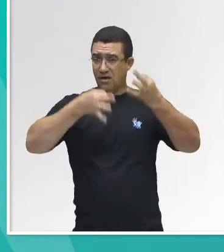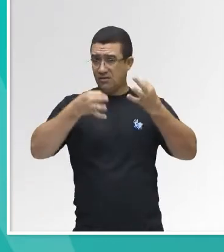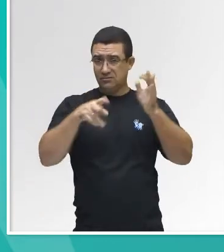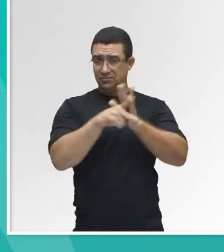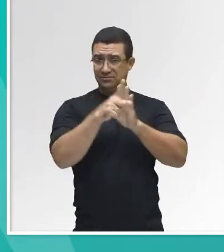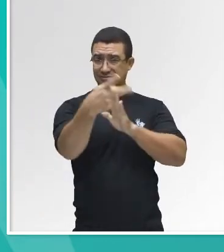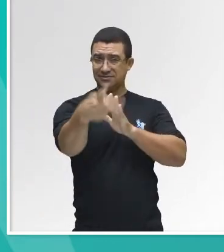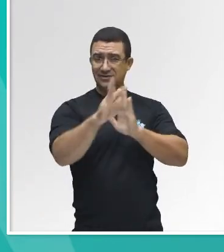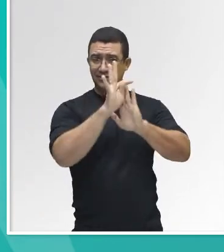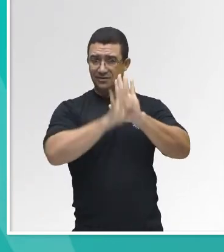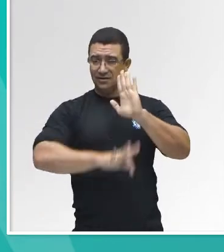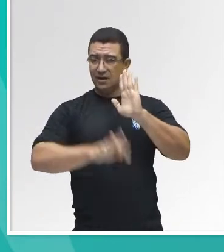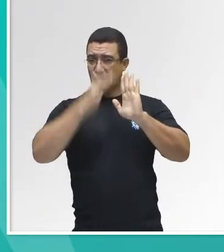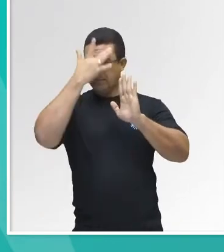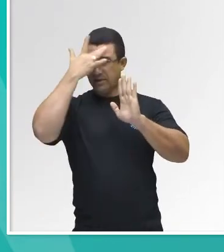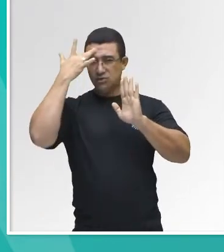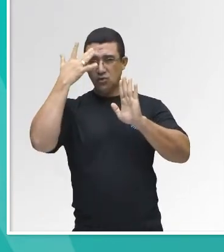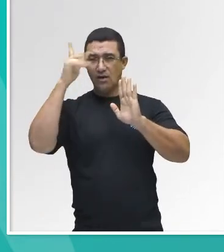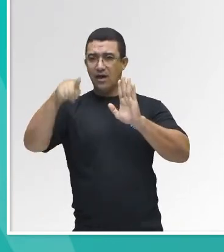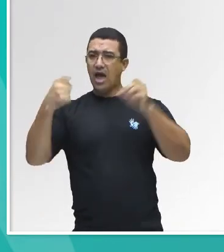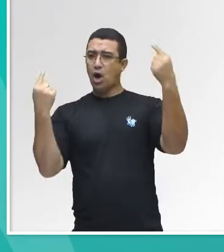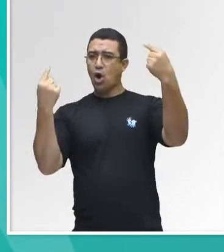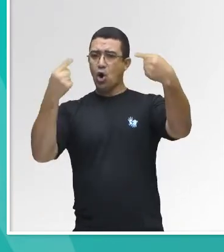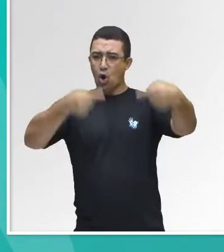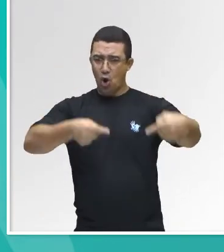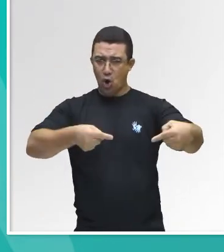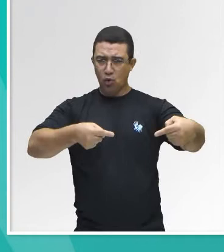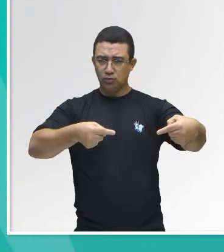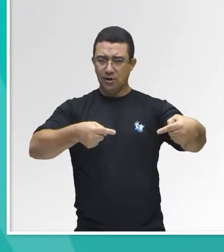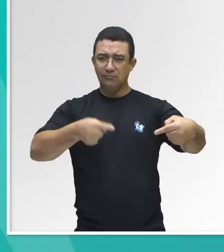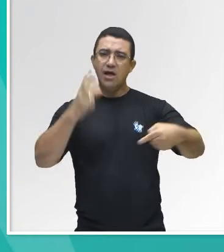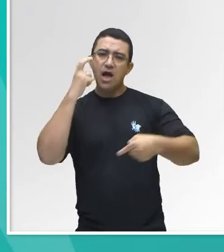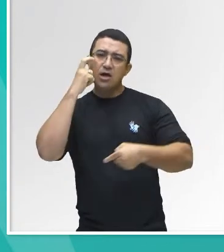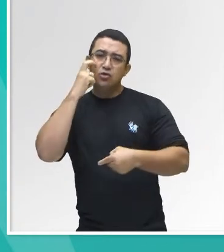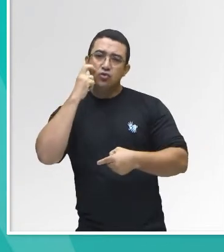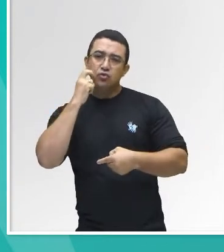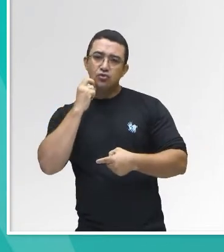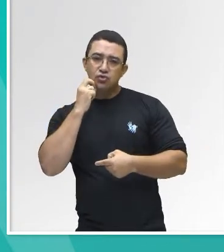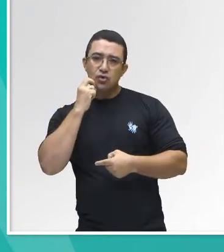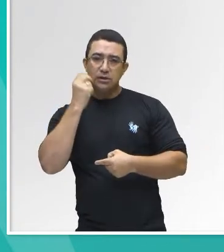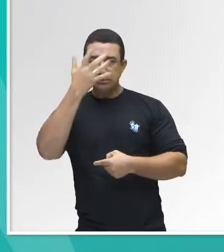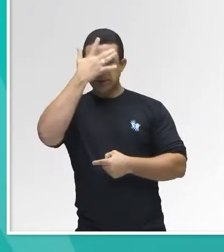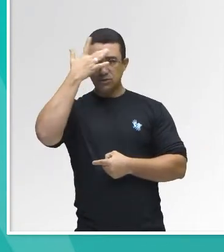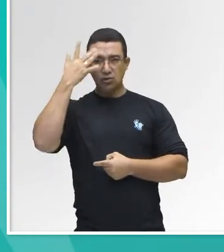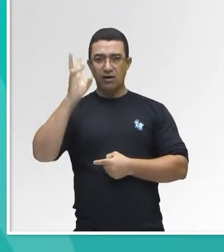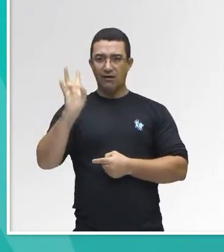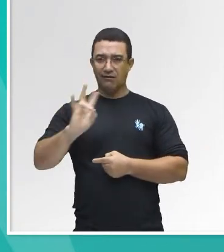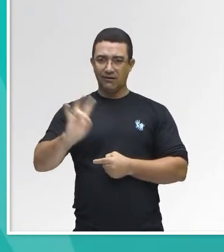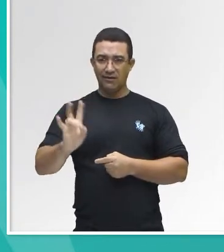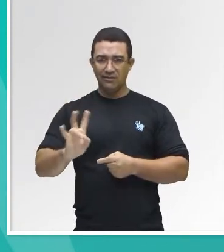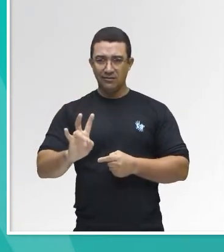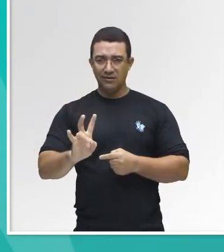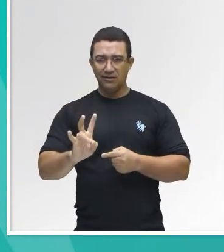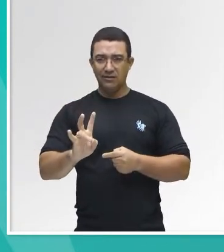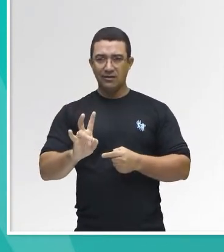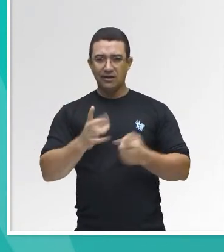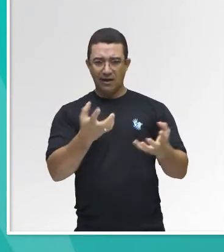né, pelas pessoas que são contra a adoção homoparental. Muito bem.